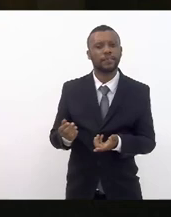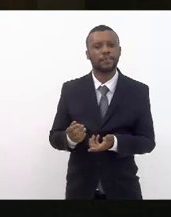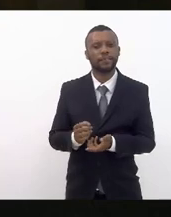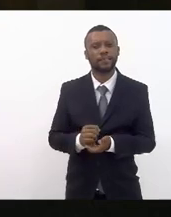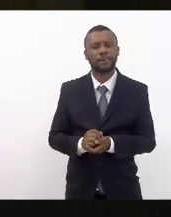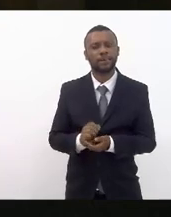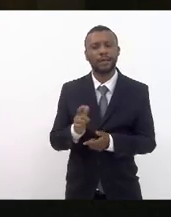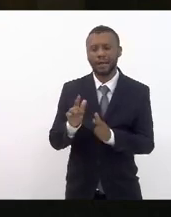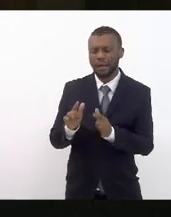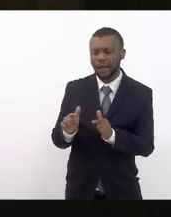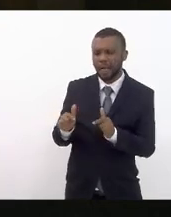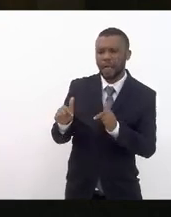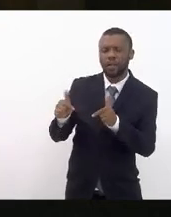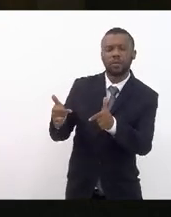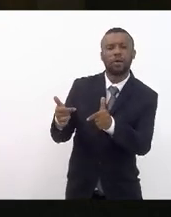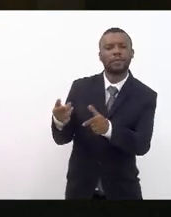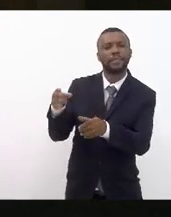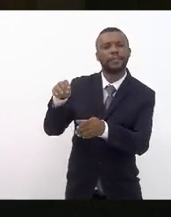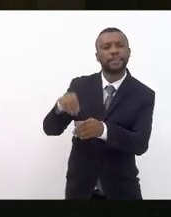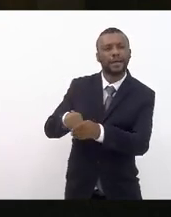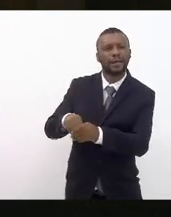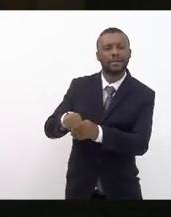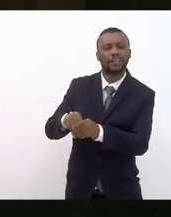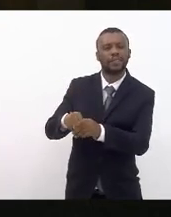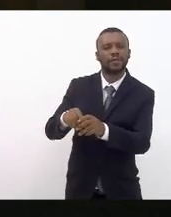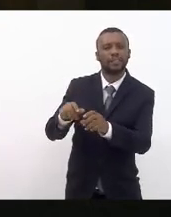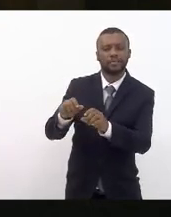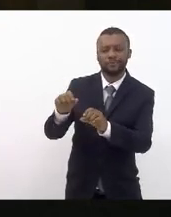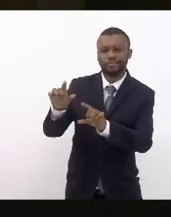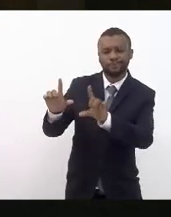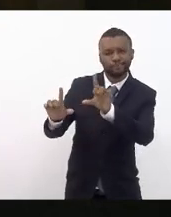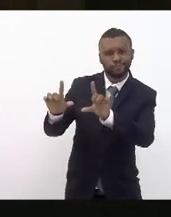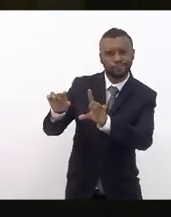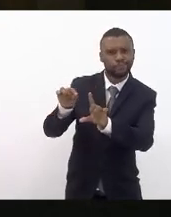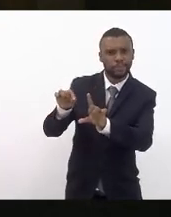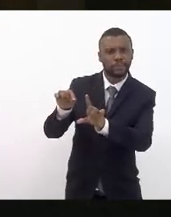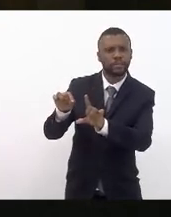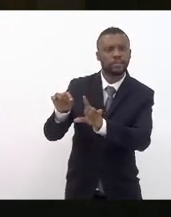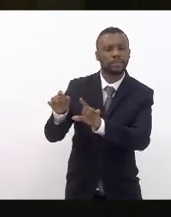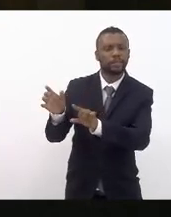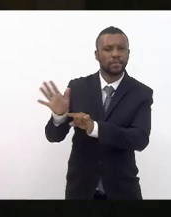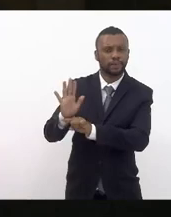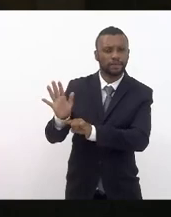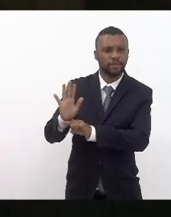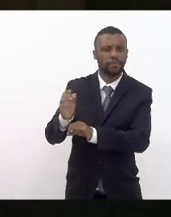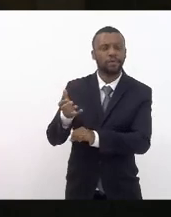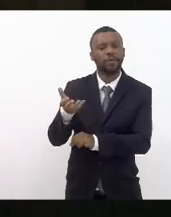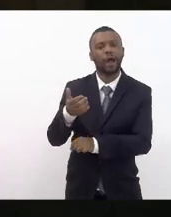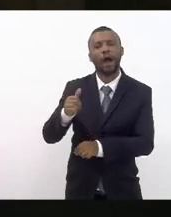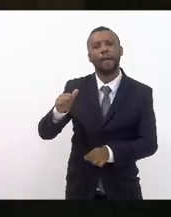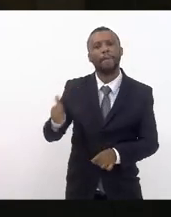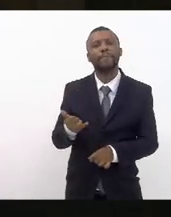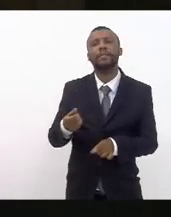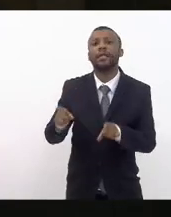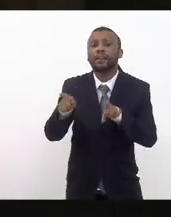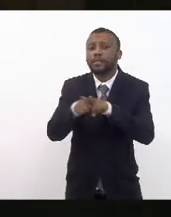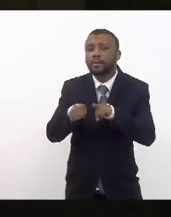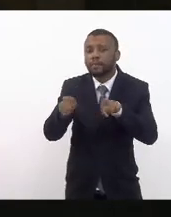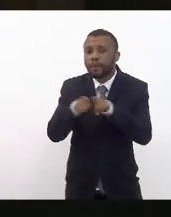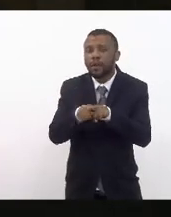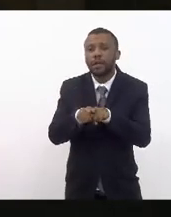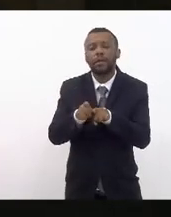e as ações feitas dentro desse filme. E eu quero aproveitar também, senhora